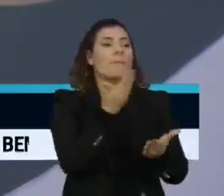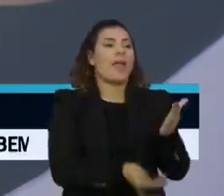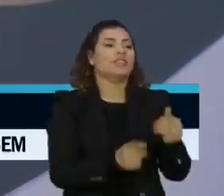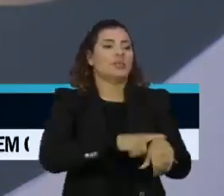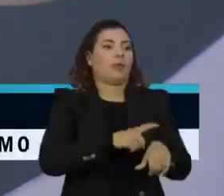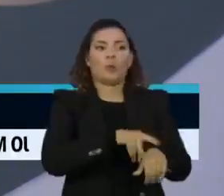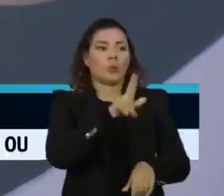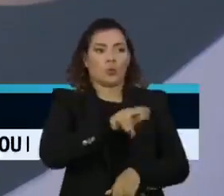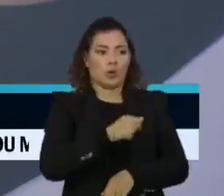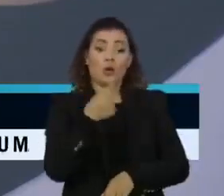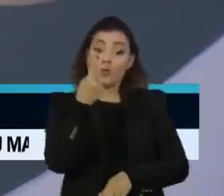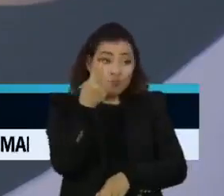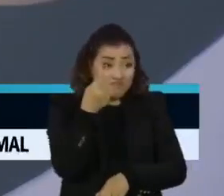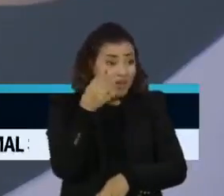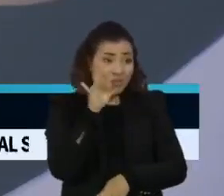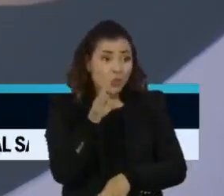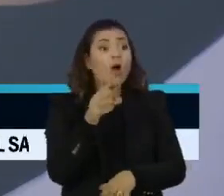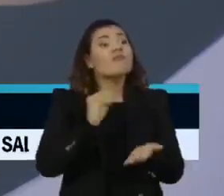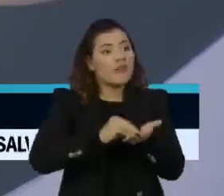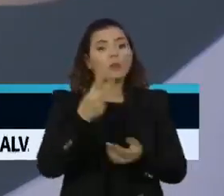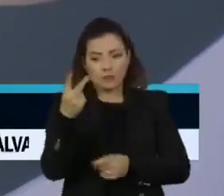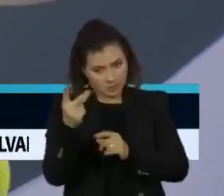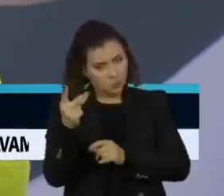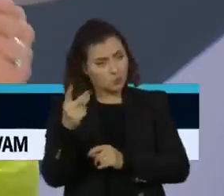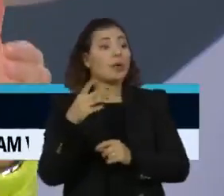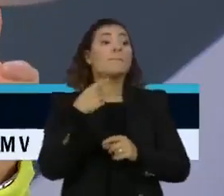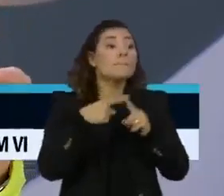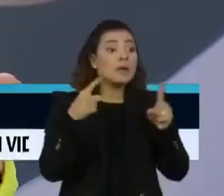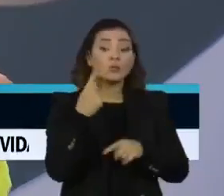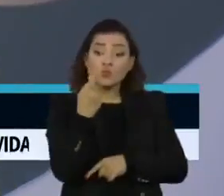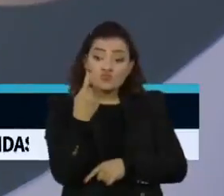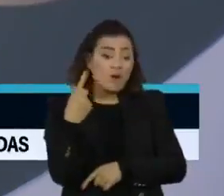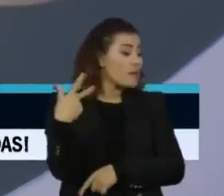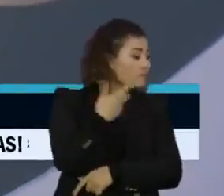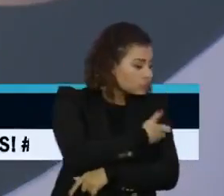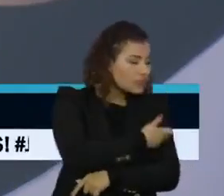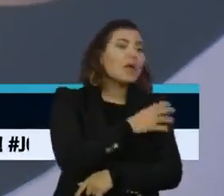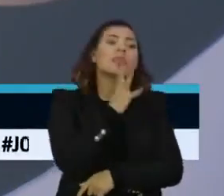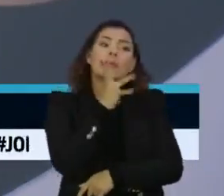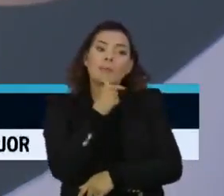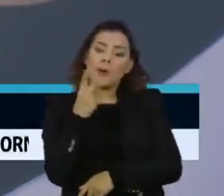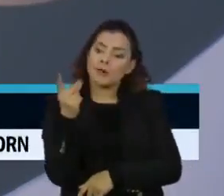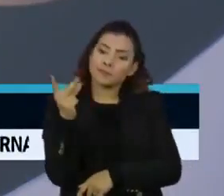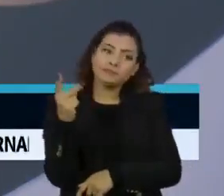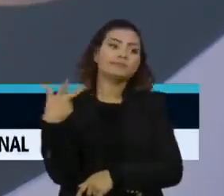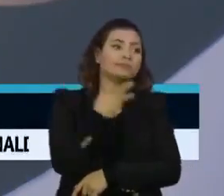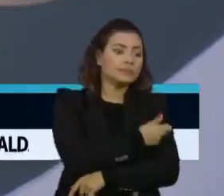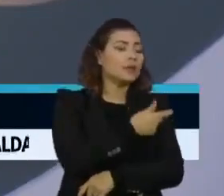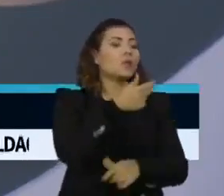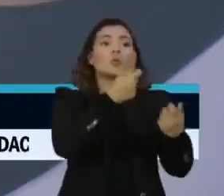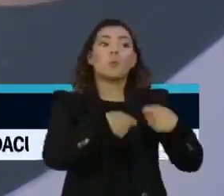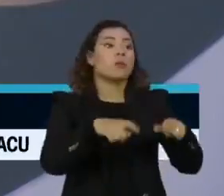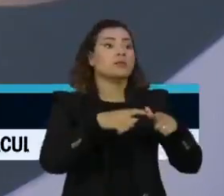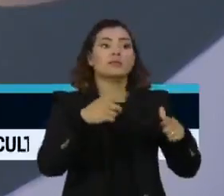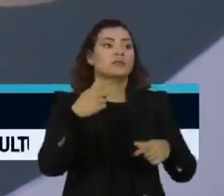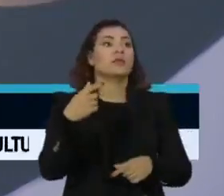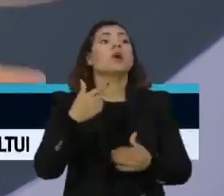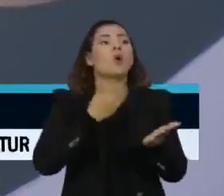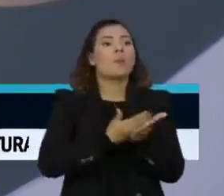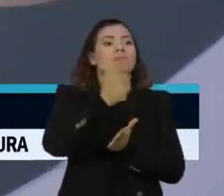então mesmo que você faça uma primeira dose e você e para fazer a segunda dose você não precisa